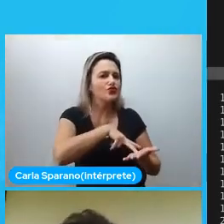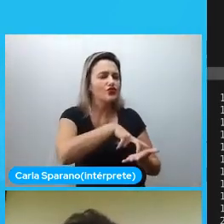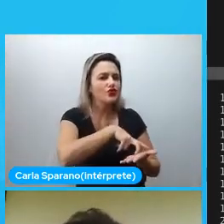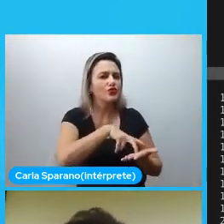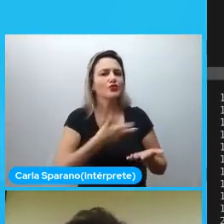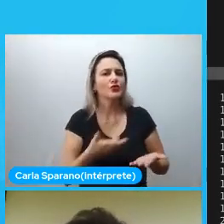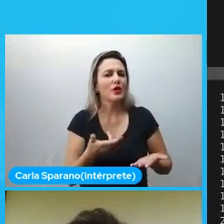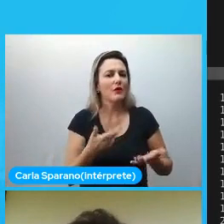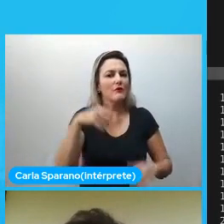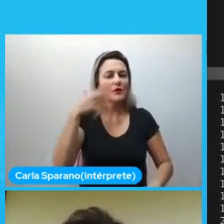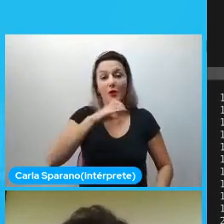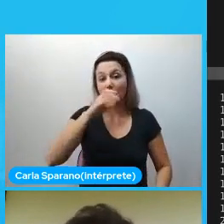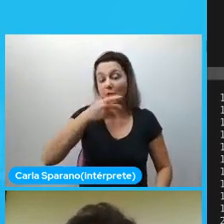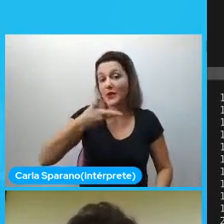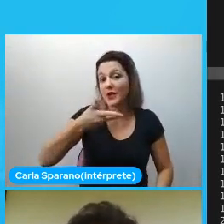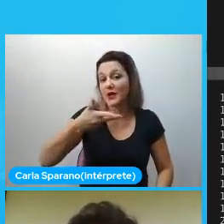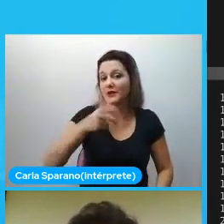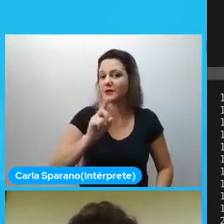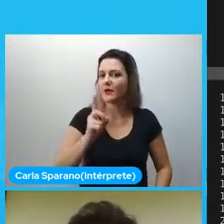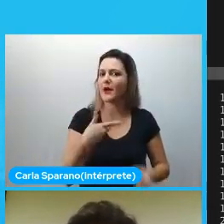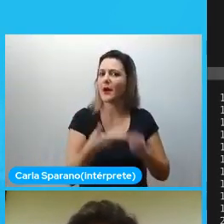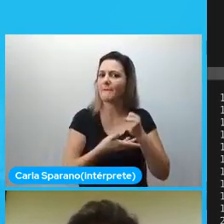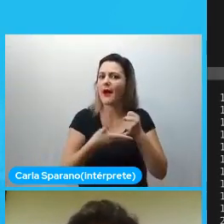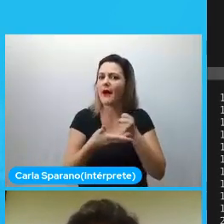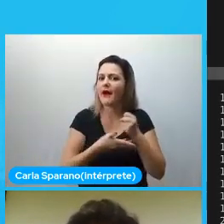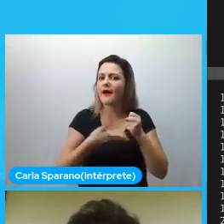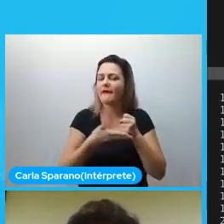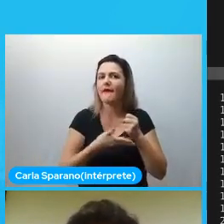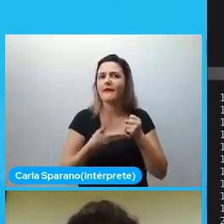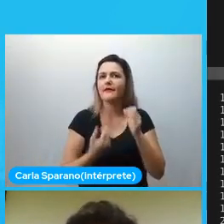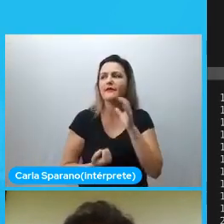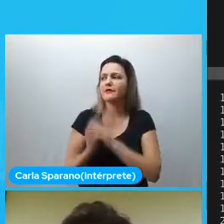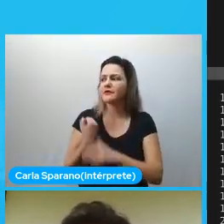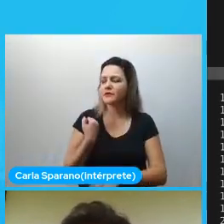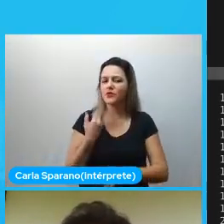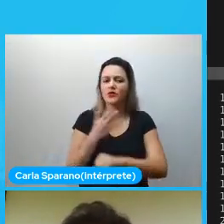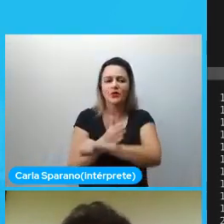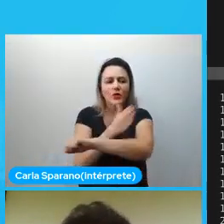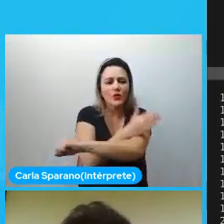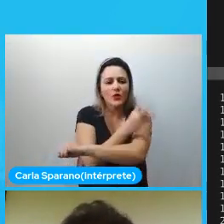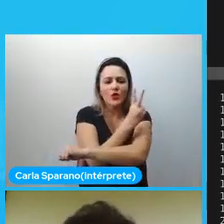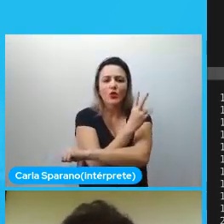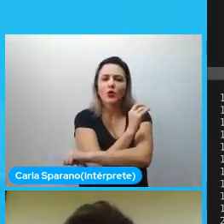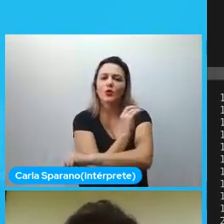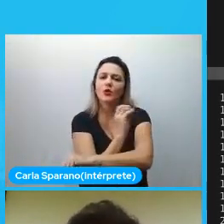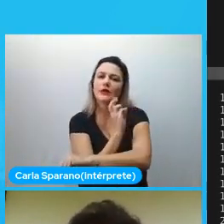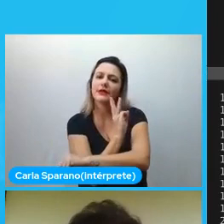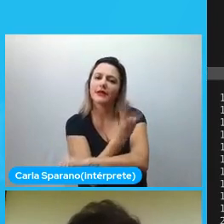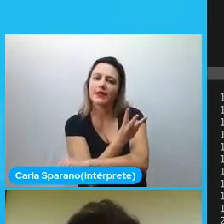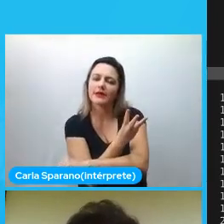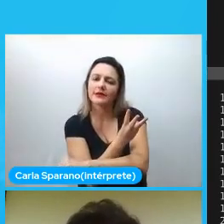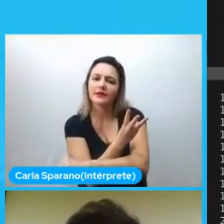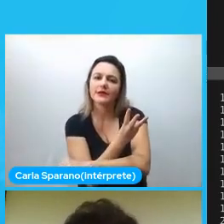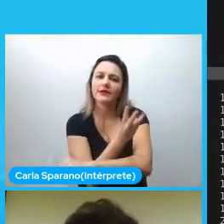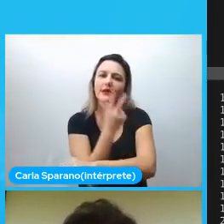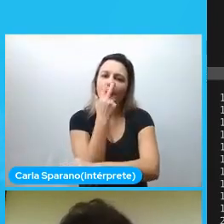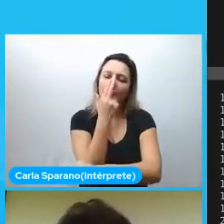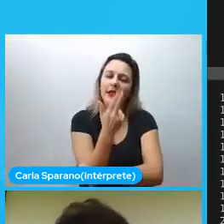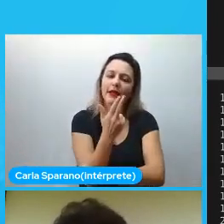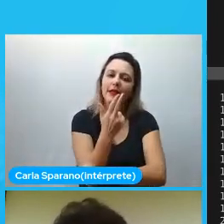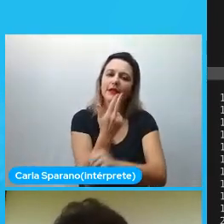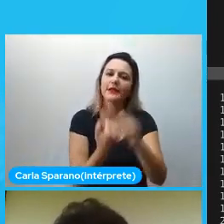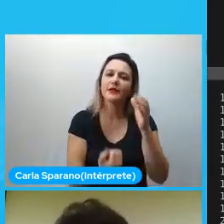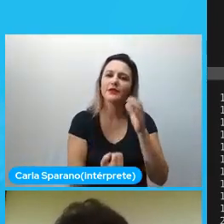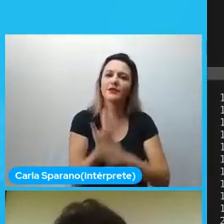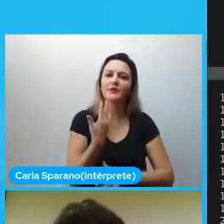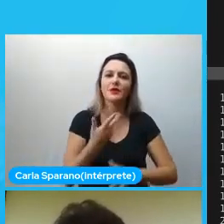essa. Essa é uma base que surgiu em 2003. E o que é muito doido, que surgiu com o beatbox